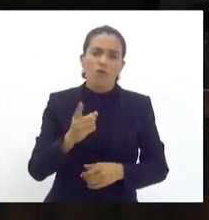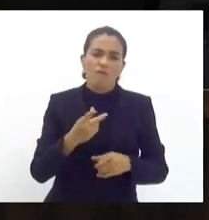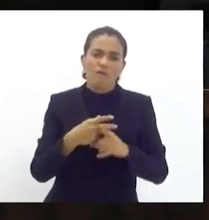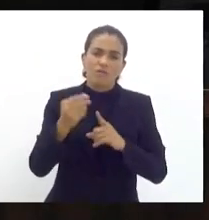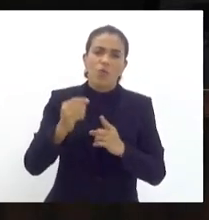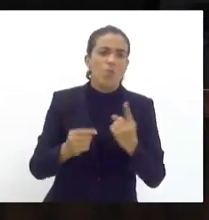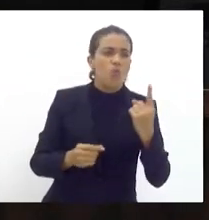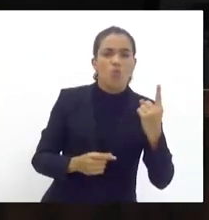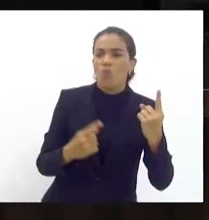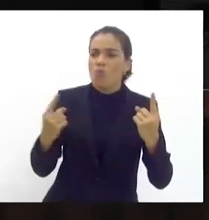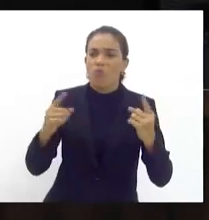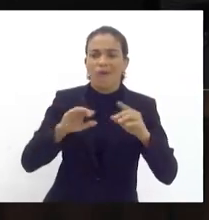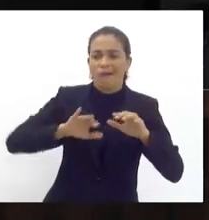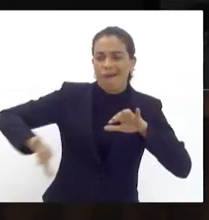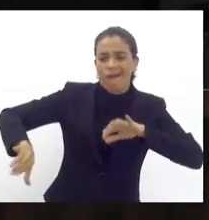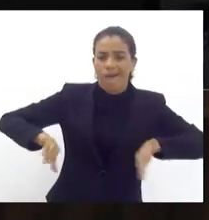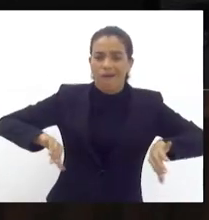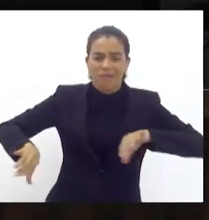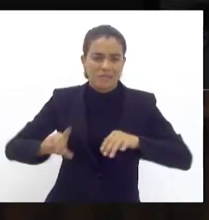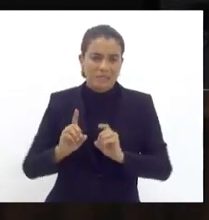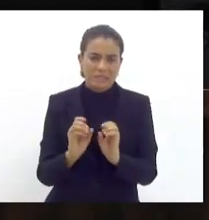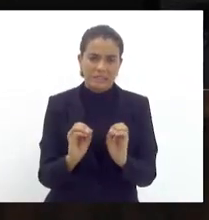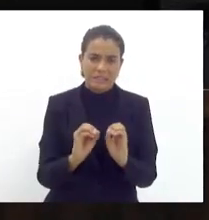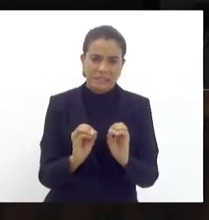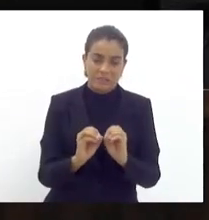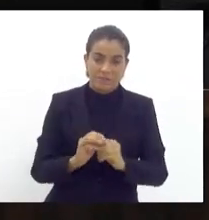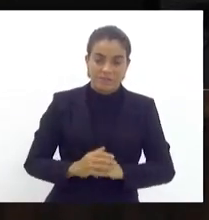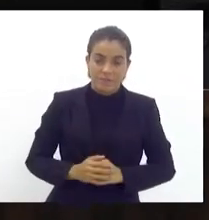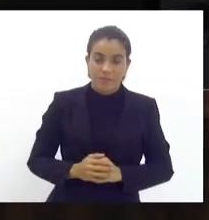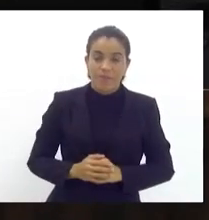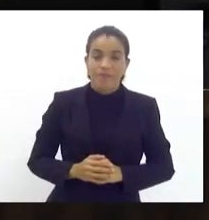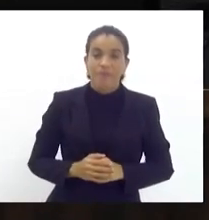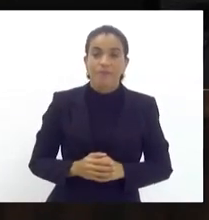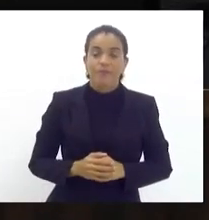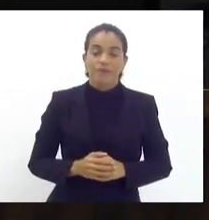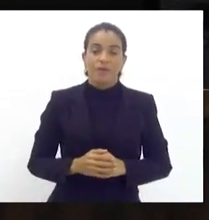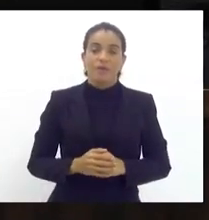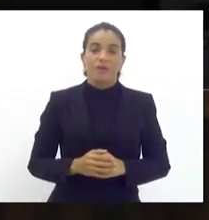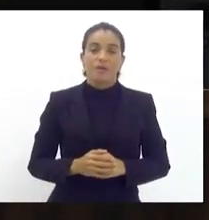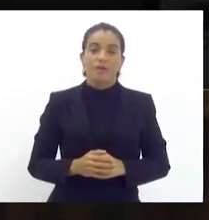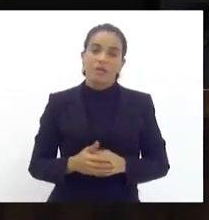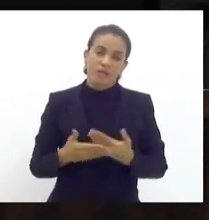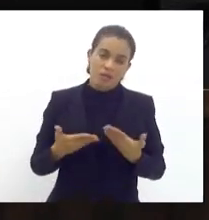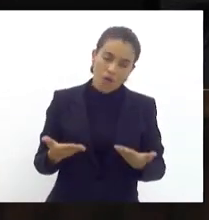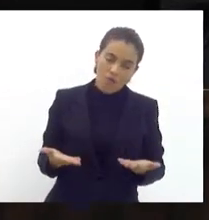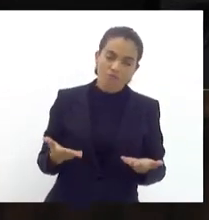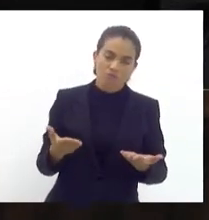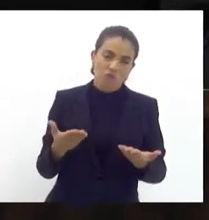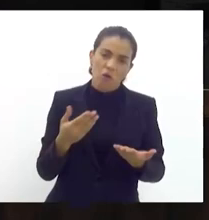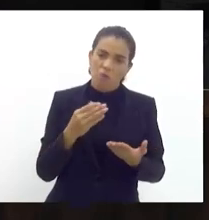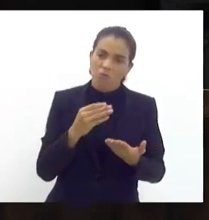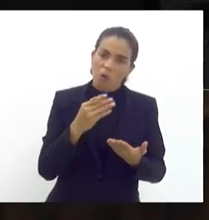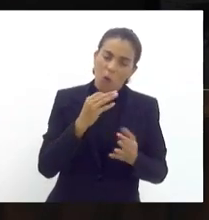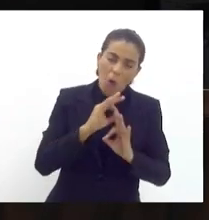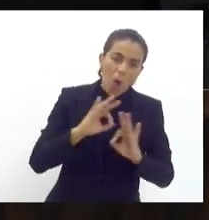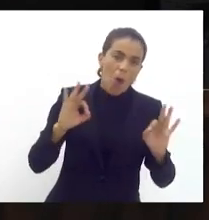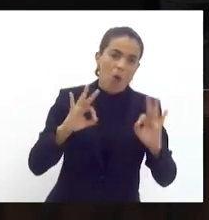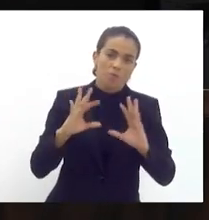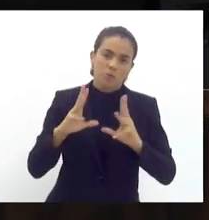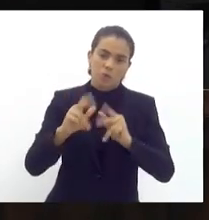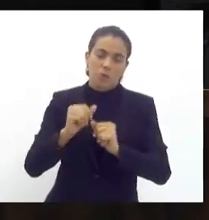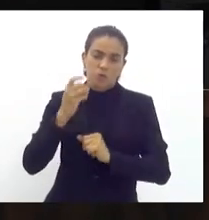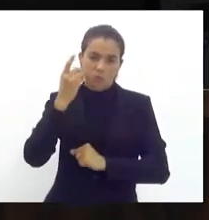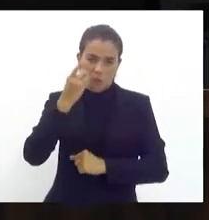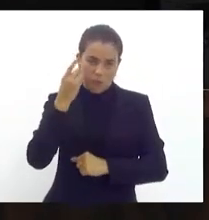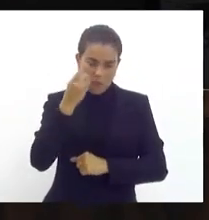tirando ninguém deixando poucos de Fora em detrimento a maioria então foi muito zelosa essa ponderação aqui de todo o